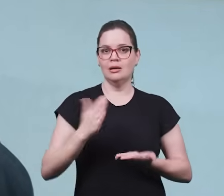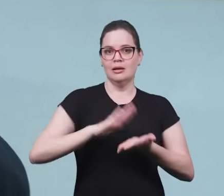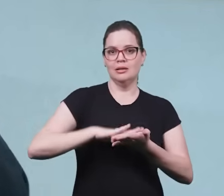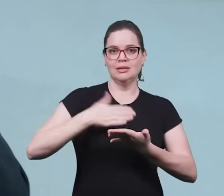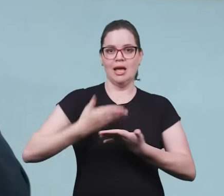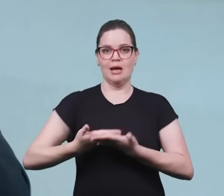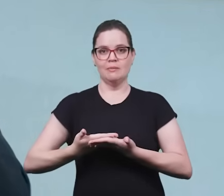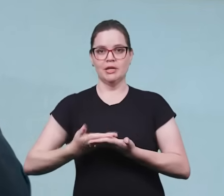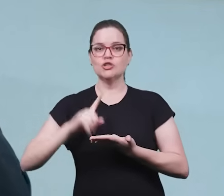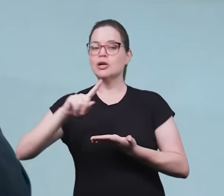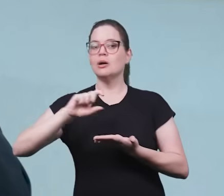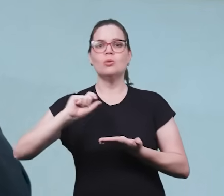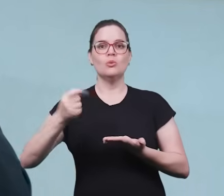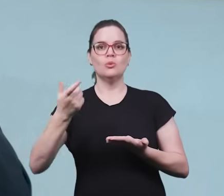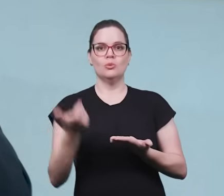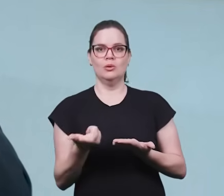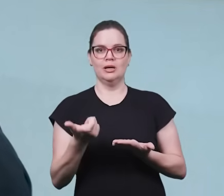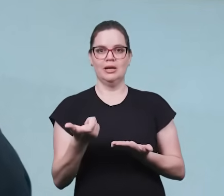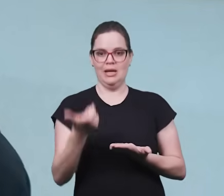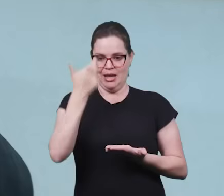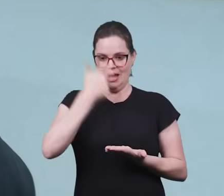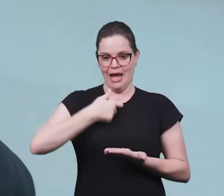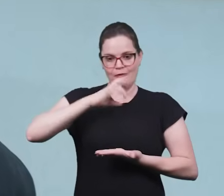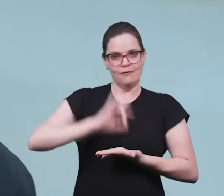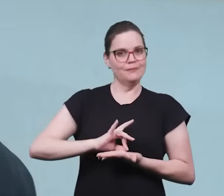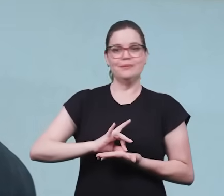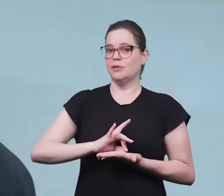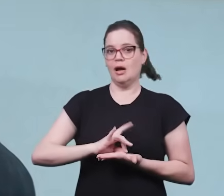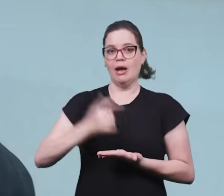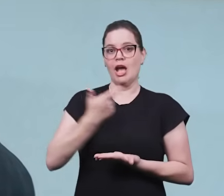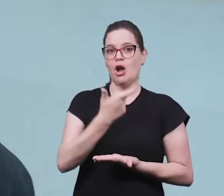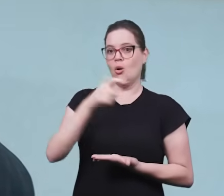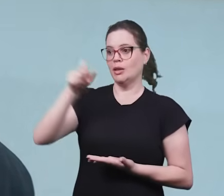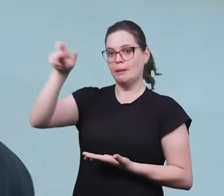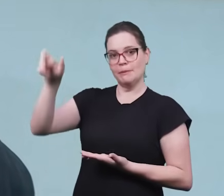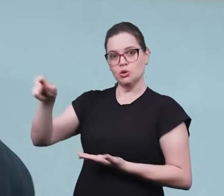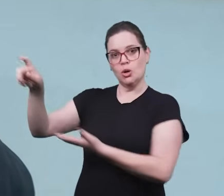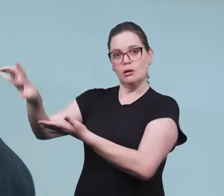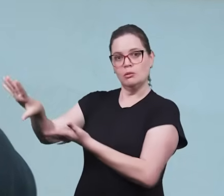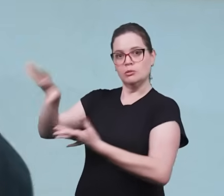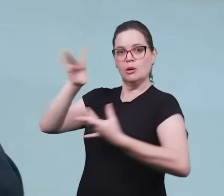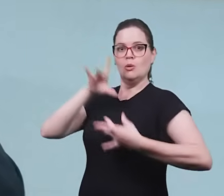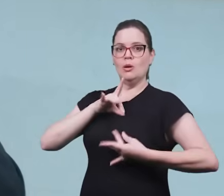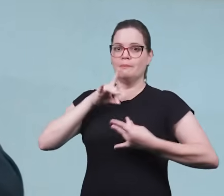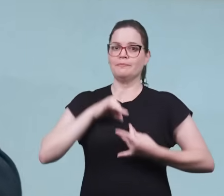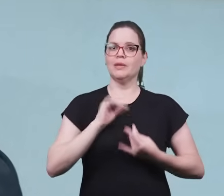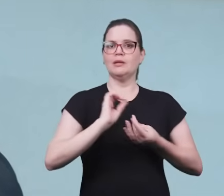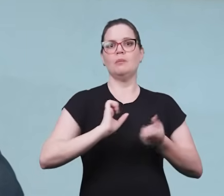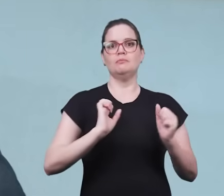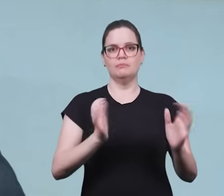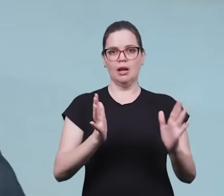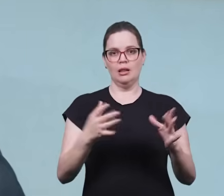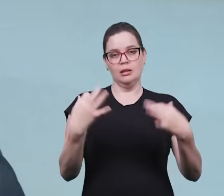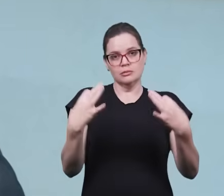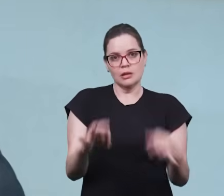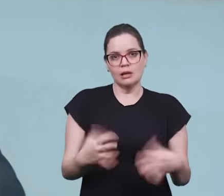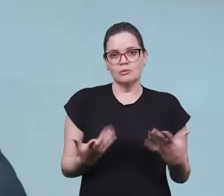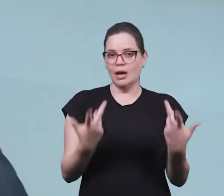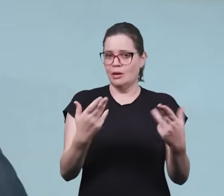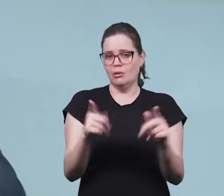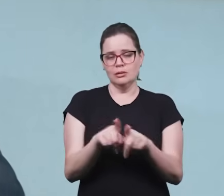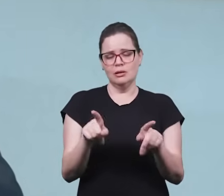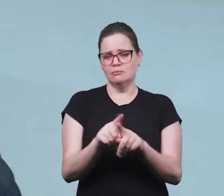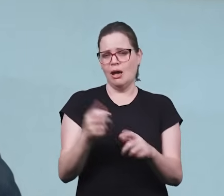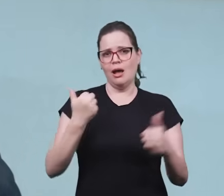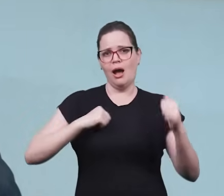que ele não é. Então está encenando aquilo que ele é na vida real, ele não é. Então a